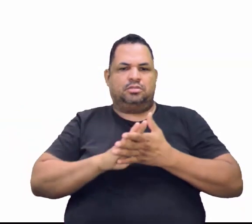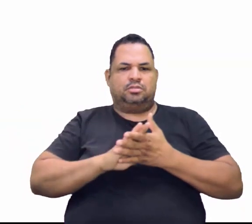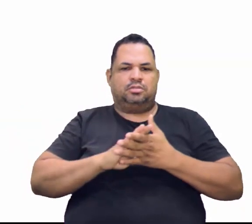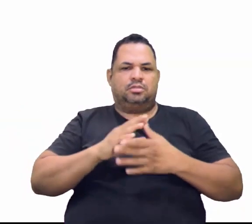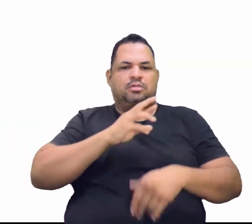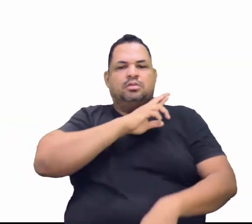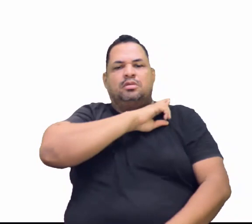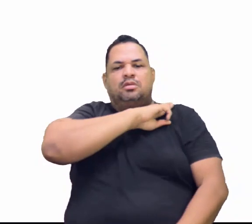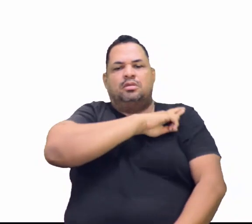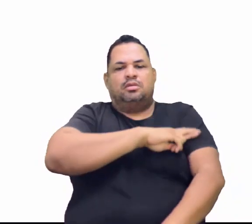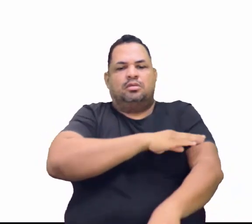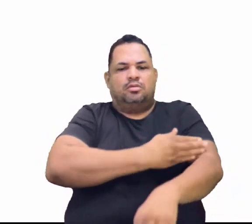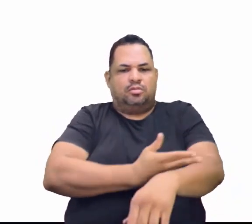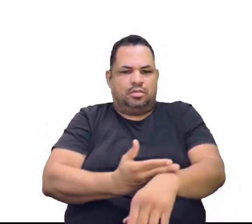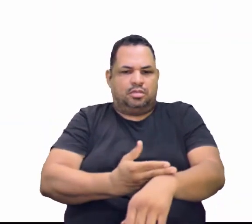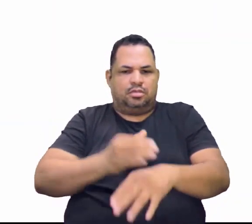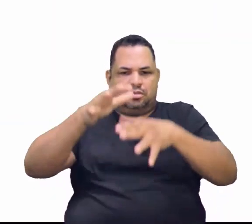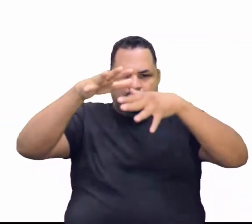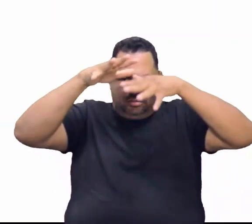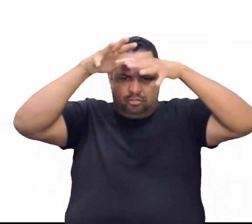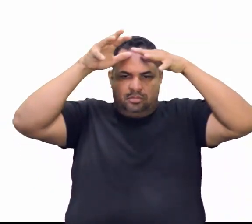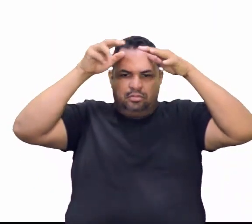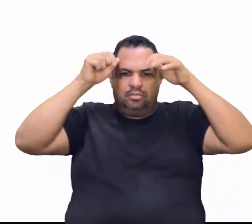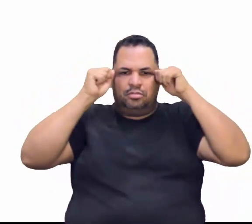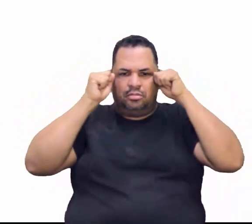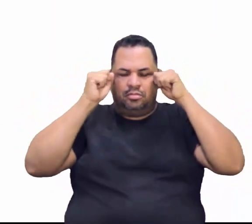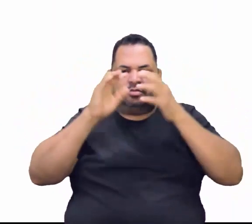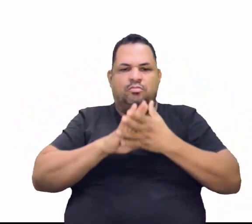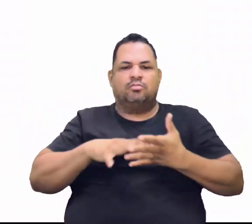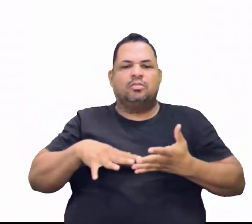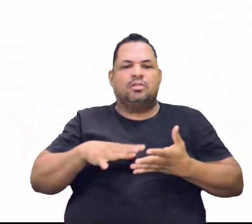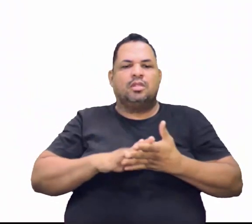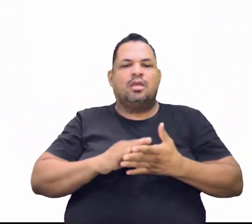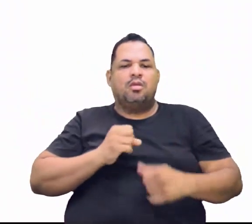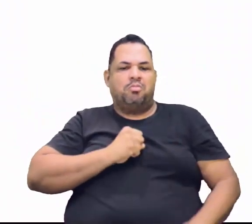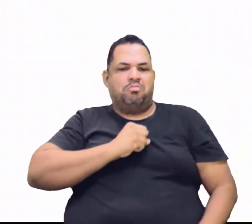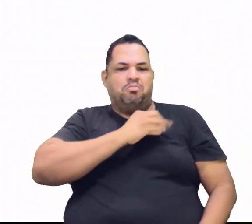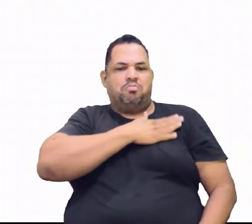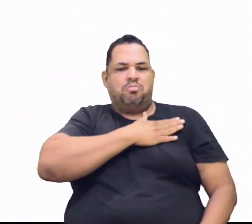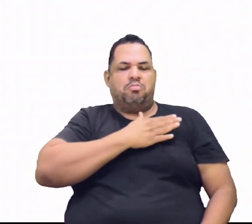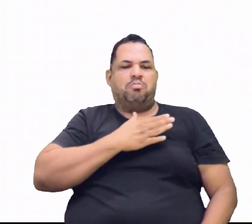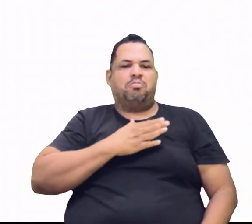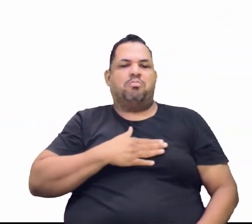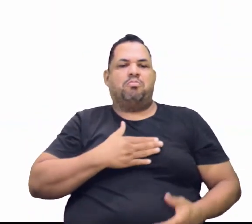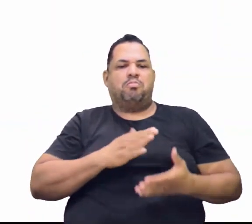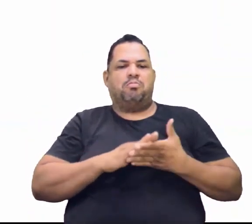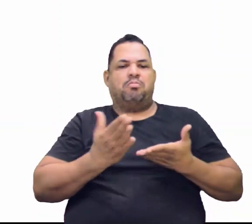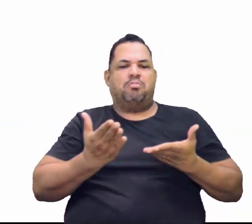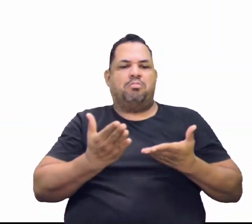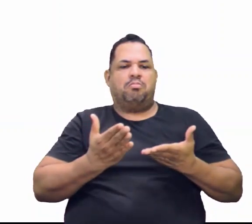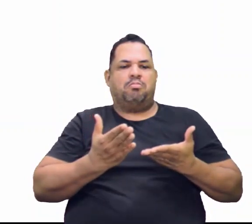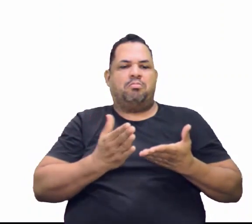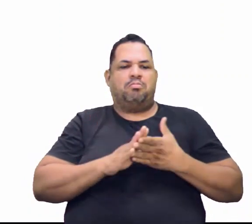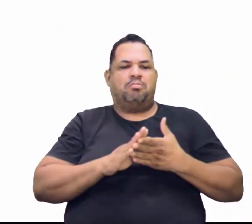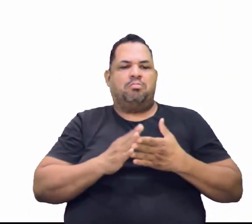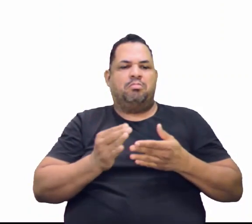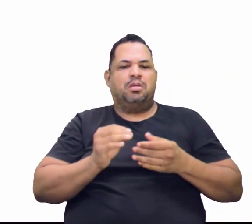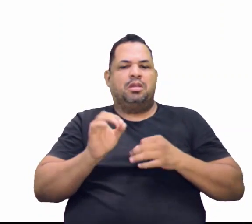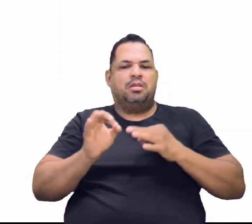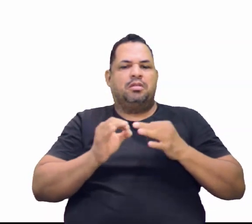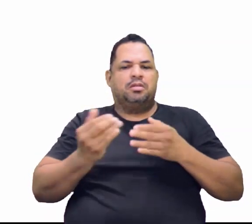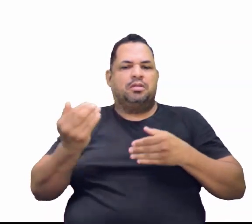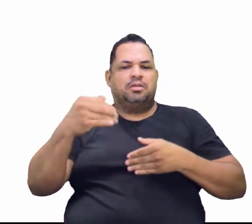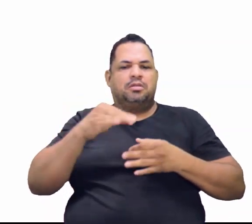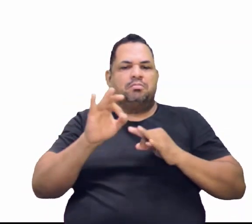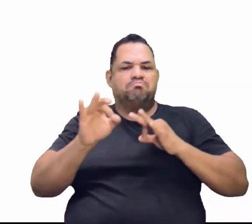mesmos marinheiros que se revoltaram em 1910 no Rio de Janeiro, acabaram vindo para cá porque o Rondon colocava os caras